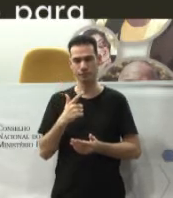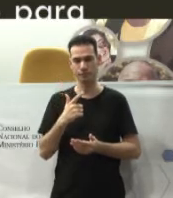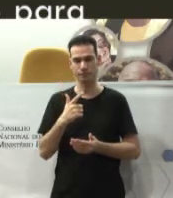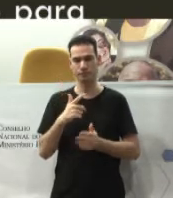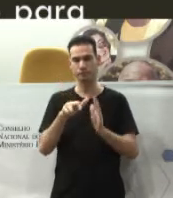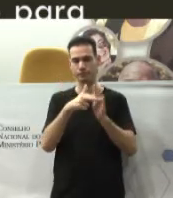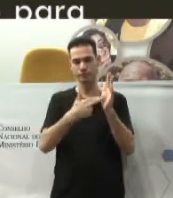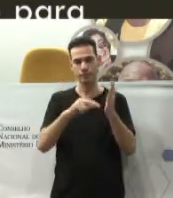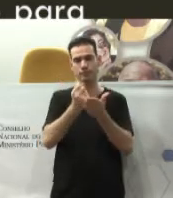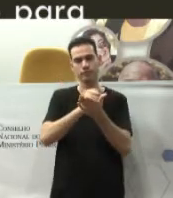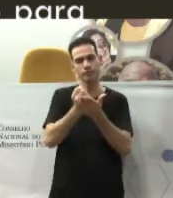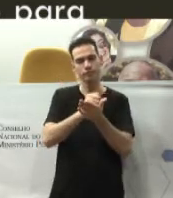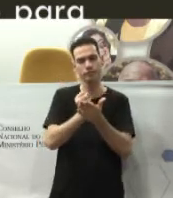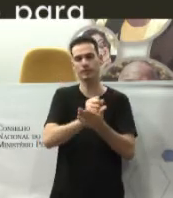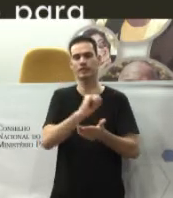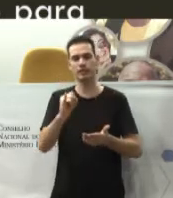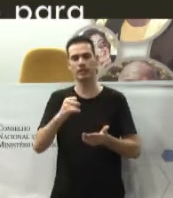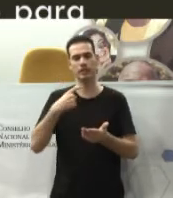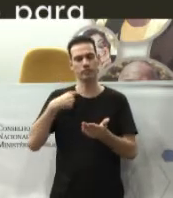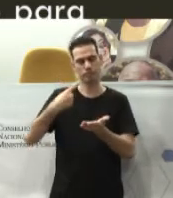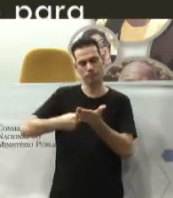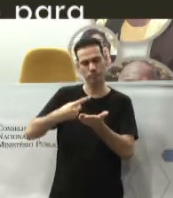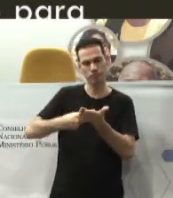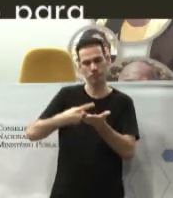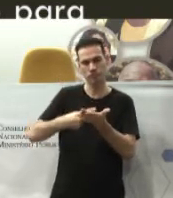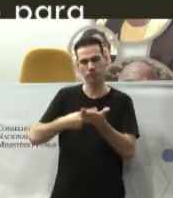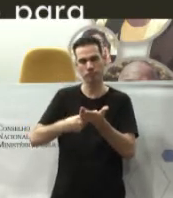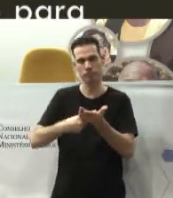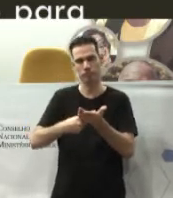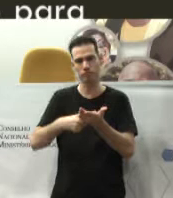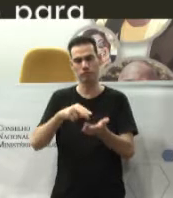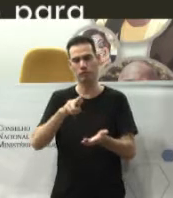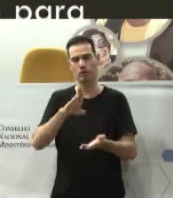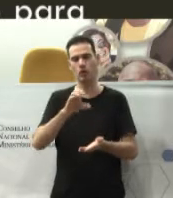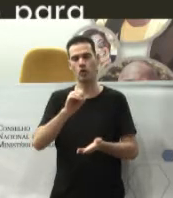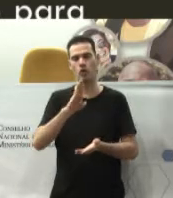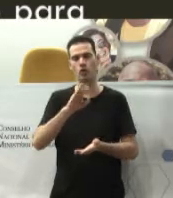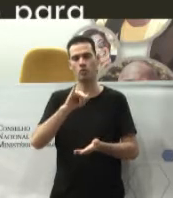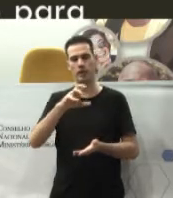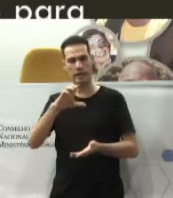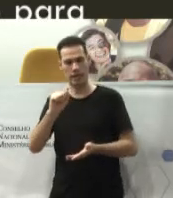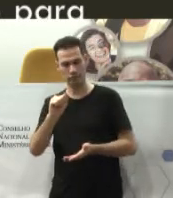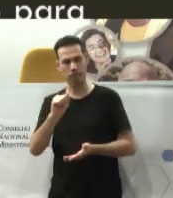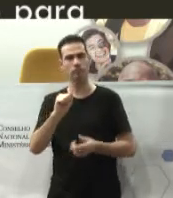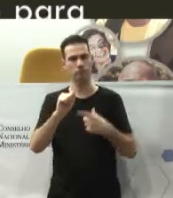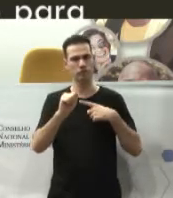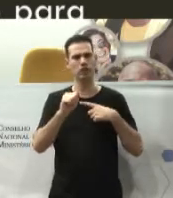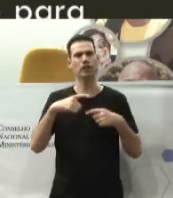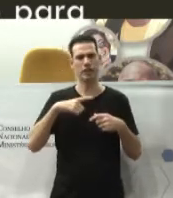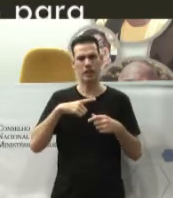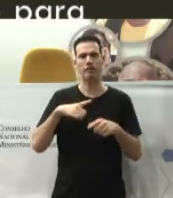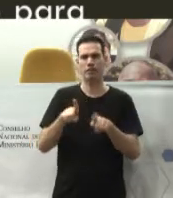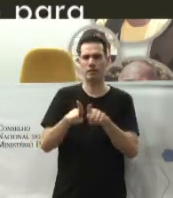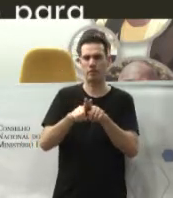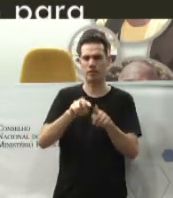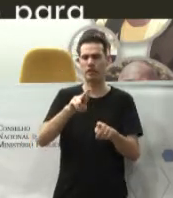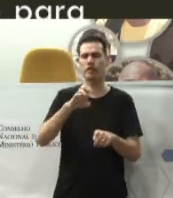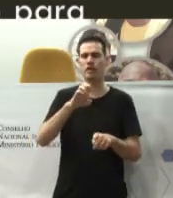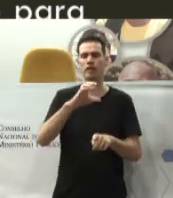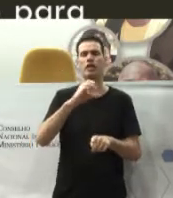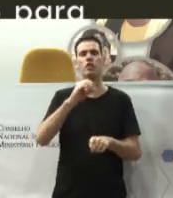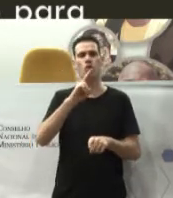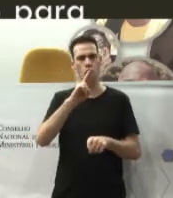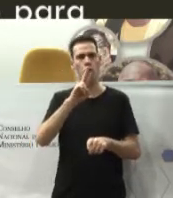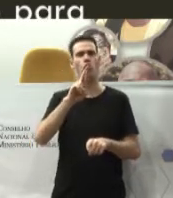regularização sob pena de comprometimento de rubrica da publicidade e turismo. Houve recurso, obviamente, dessa sentença.